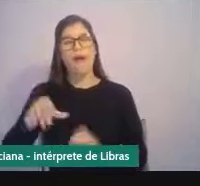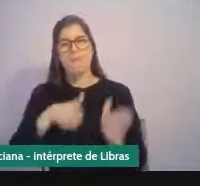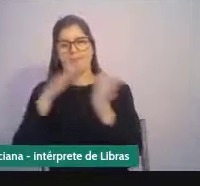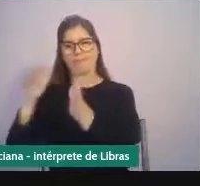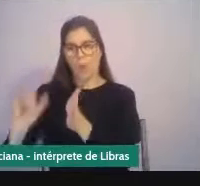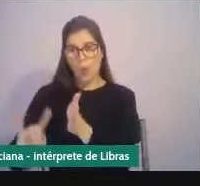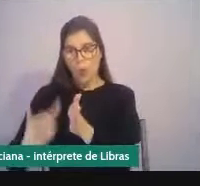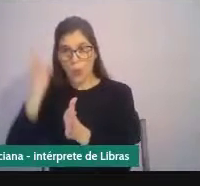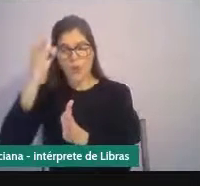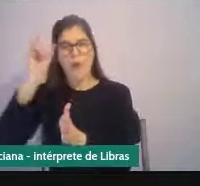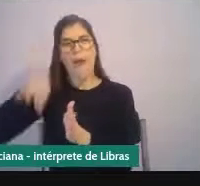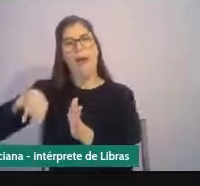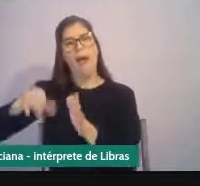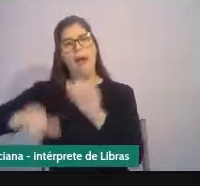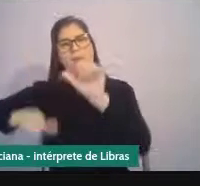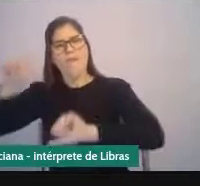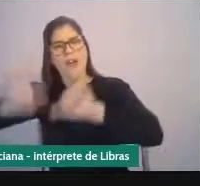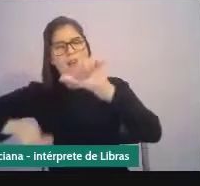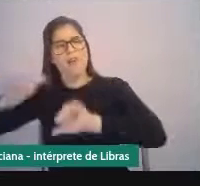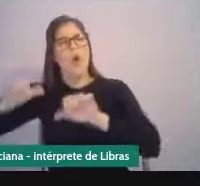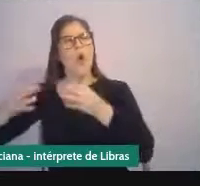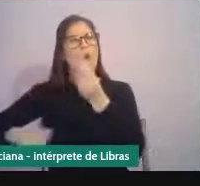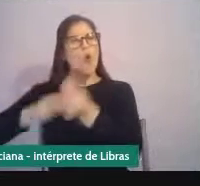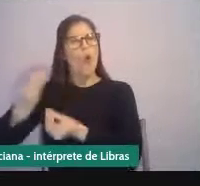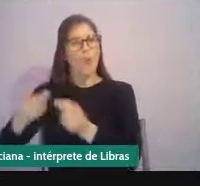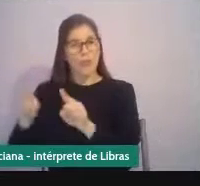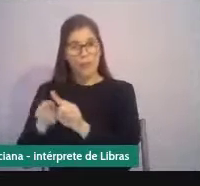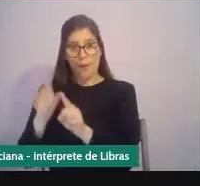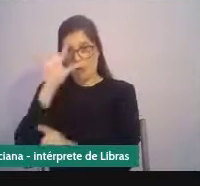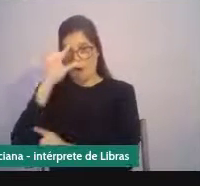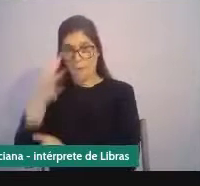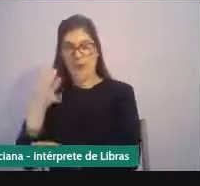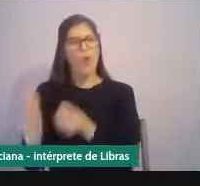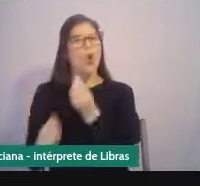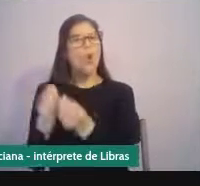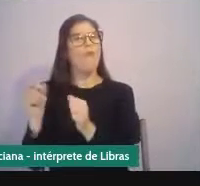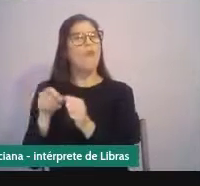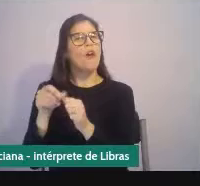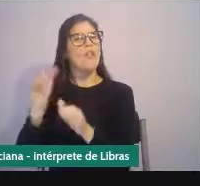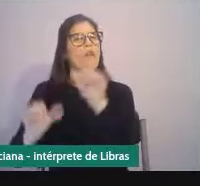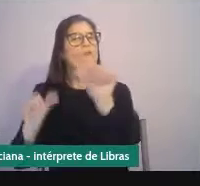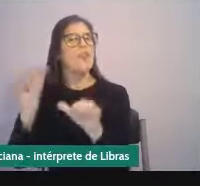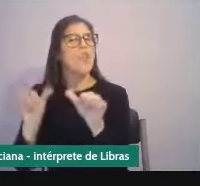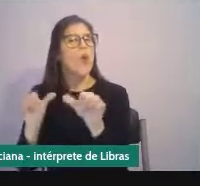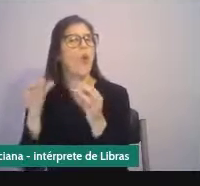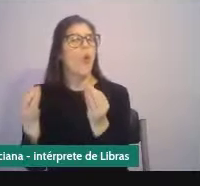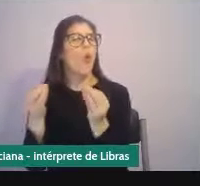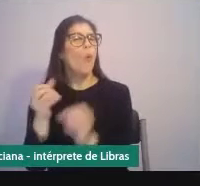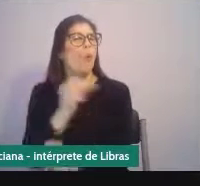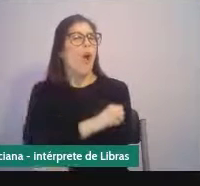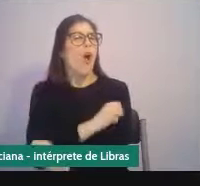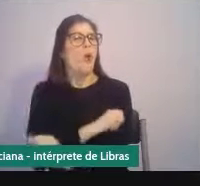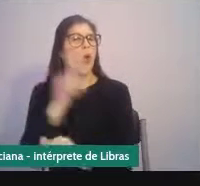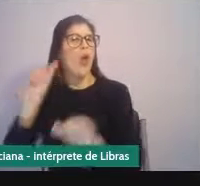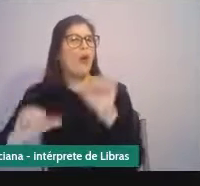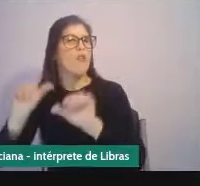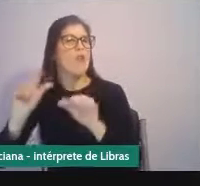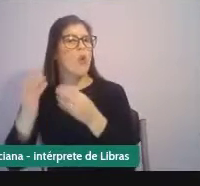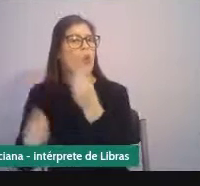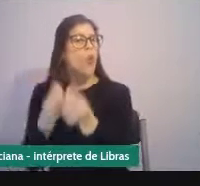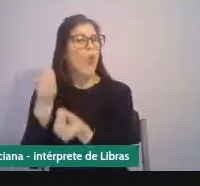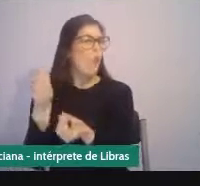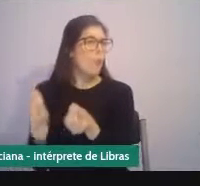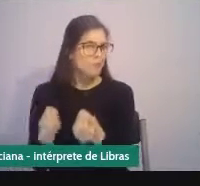desse processo e também da compreensão de como avaliar os estudantes, né, como avaliar a aprendizagem dos